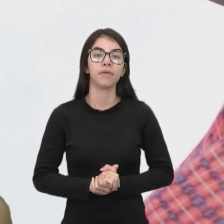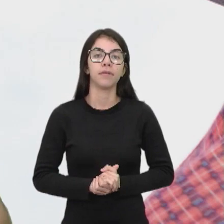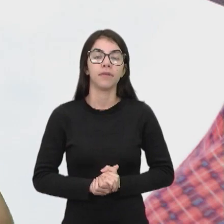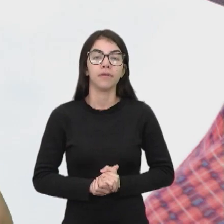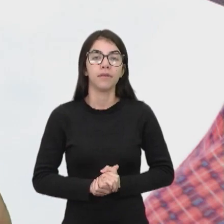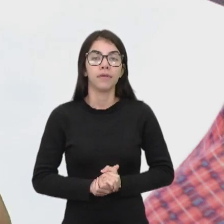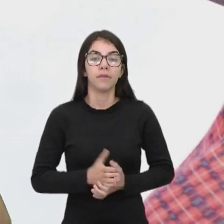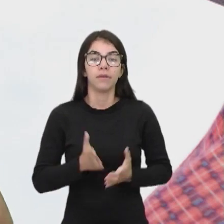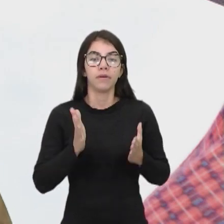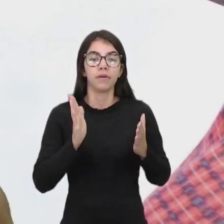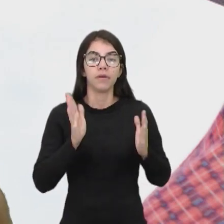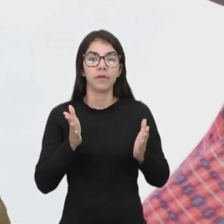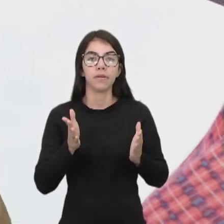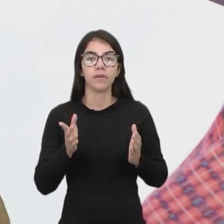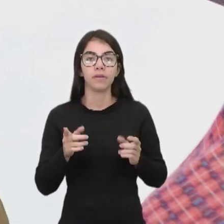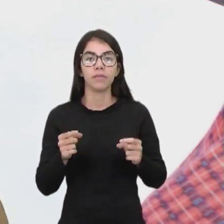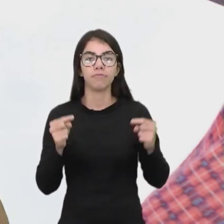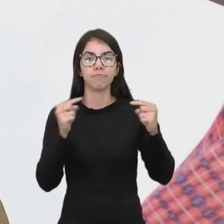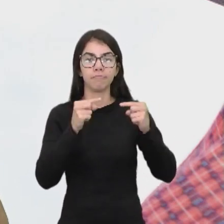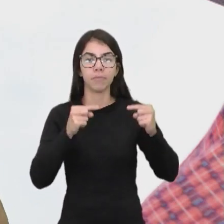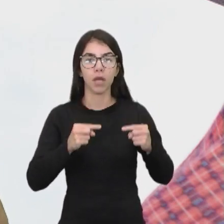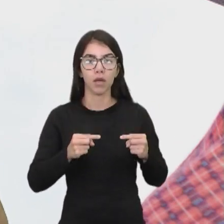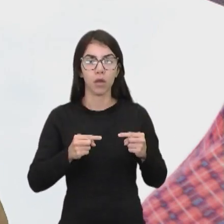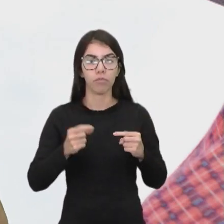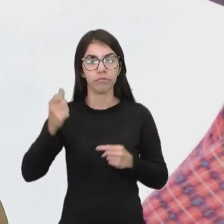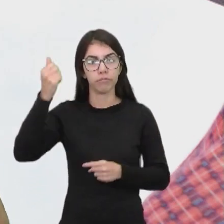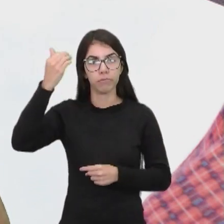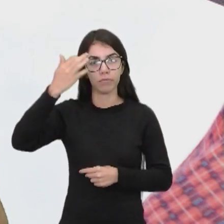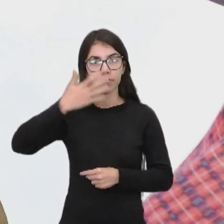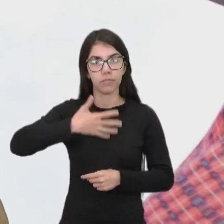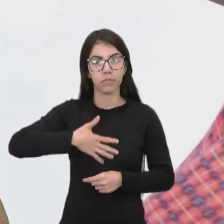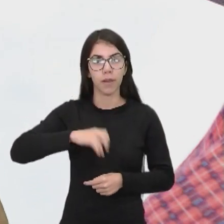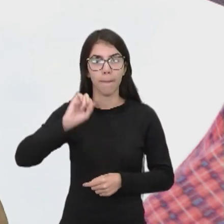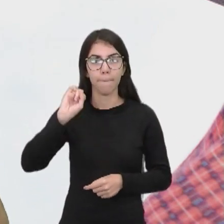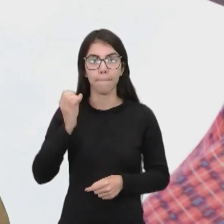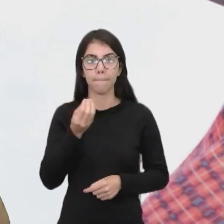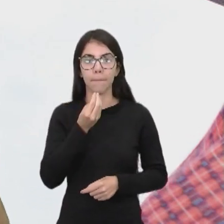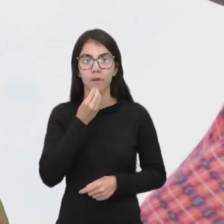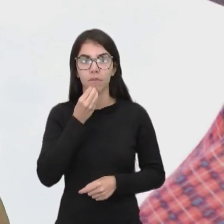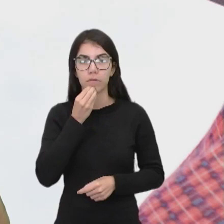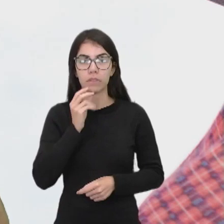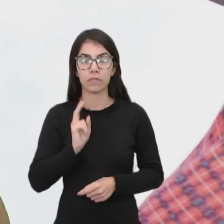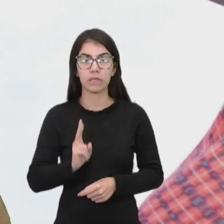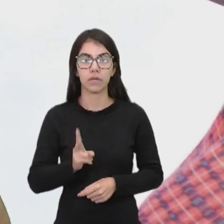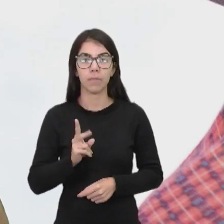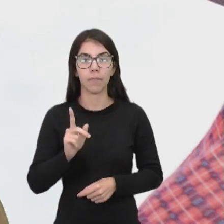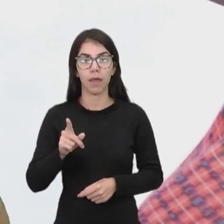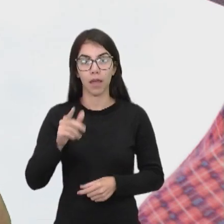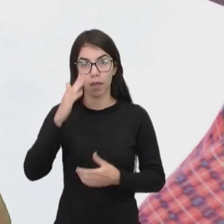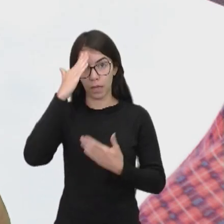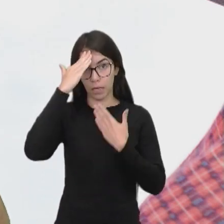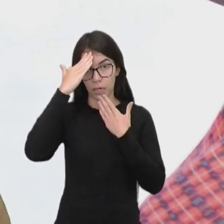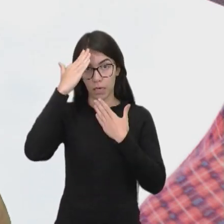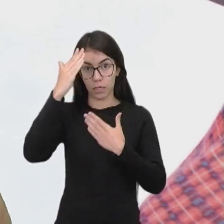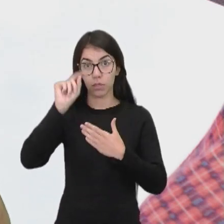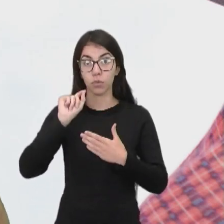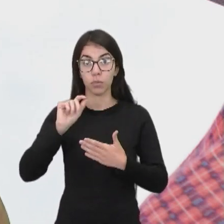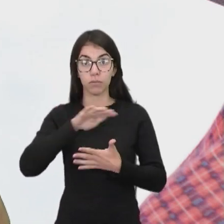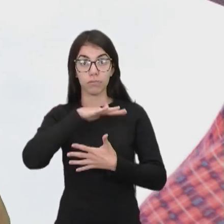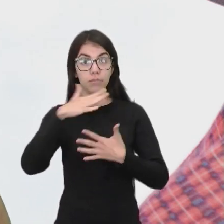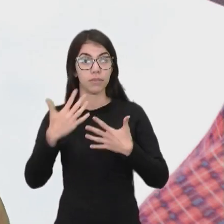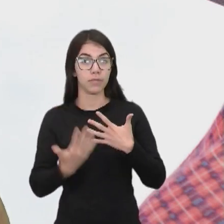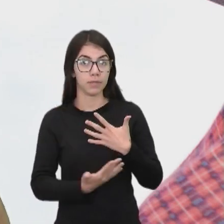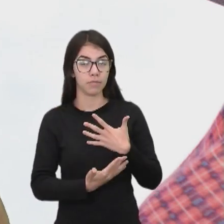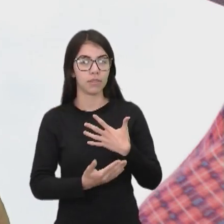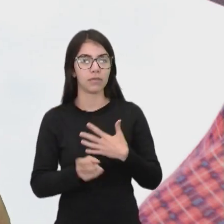E já emendando aí a minha audiodescrição, aproveitar aí, como sempre eu faço, agradecer bastante aí o pessoal de